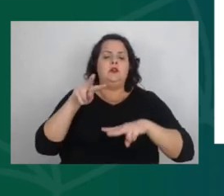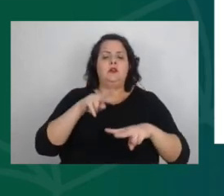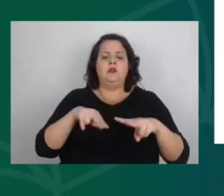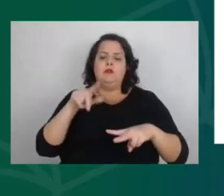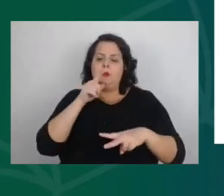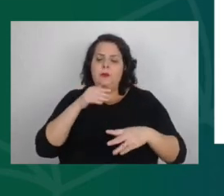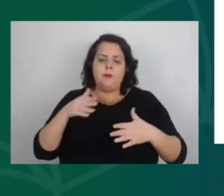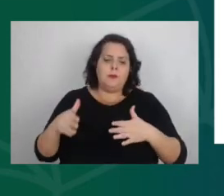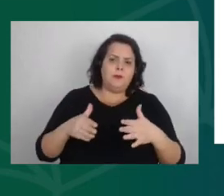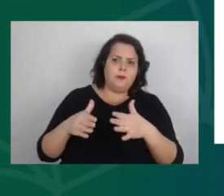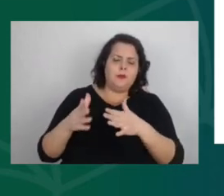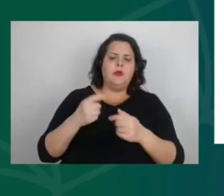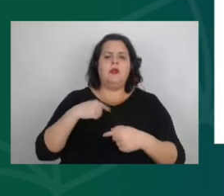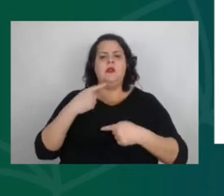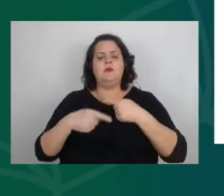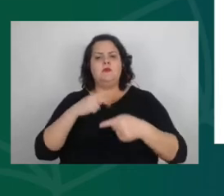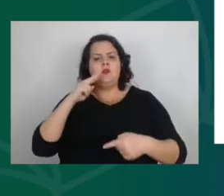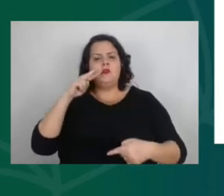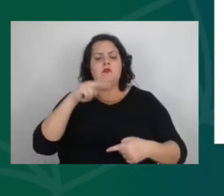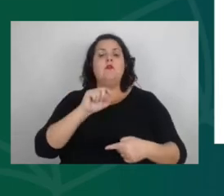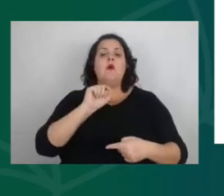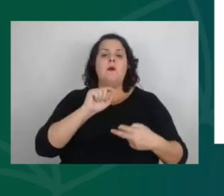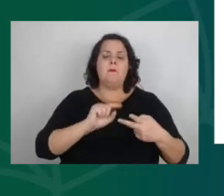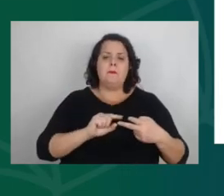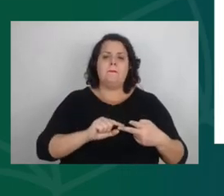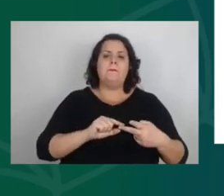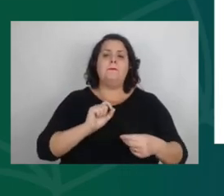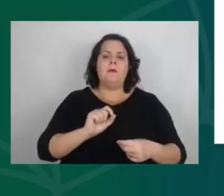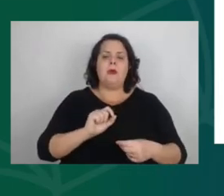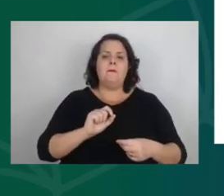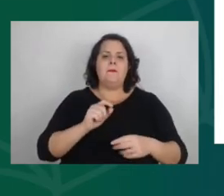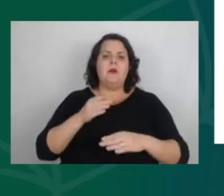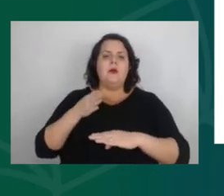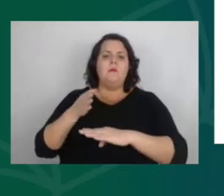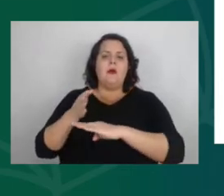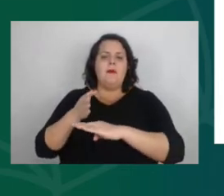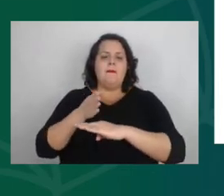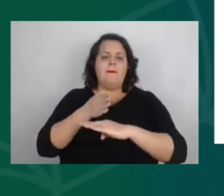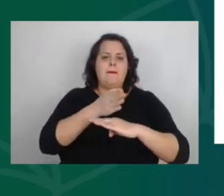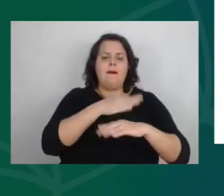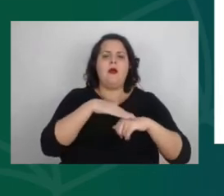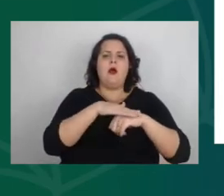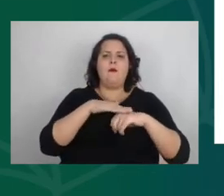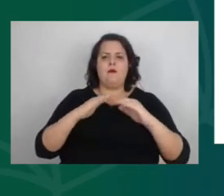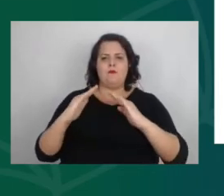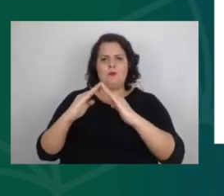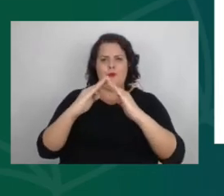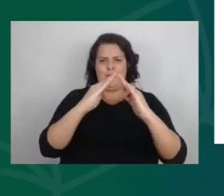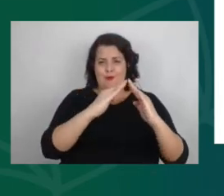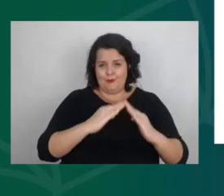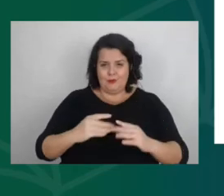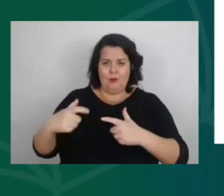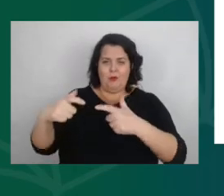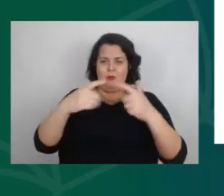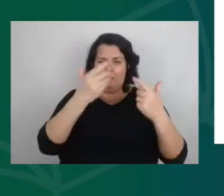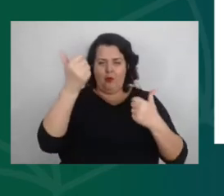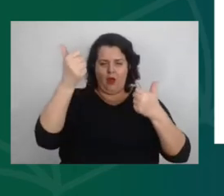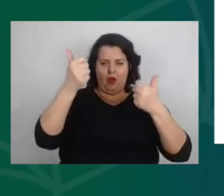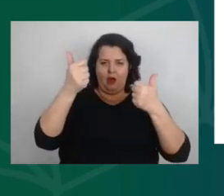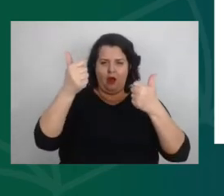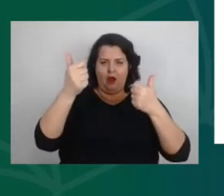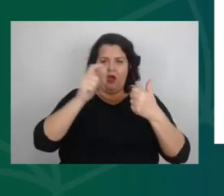segunda abordagem, que são aqueles moradores que vivem nas áreas de vulnerabilidade, em condições